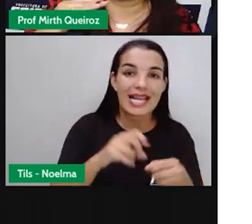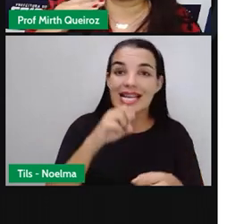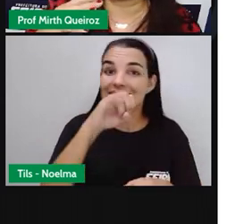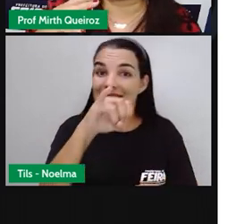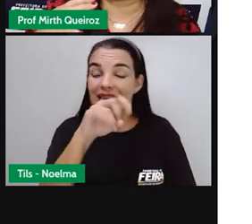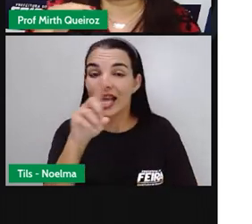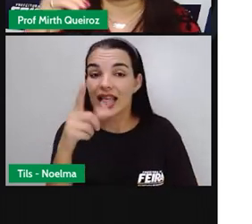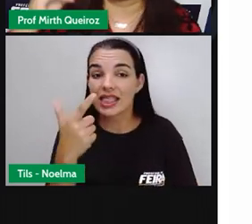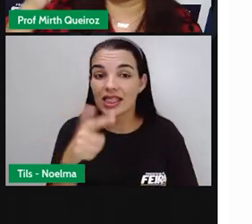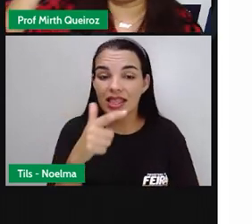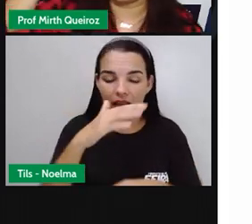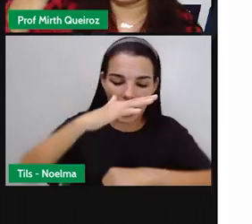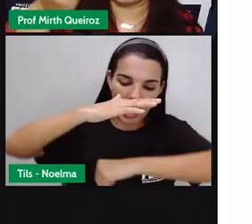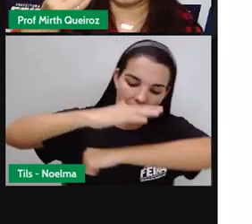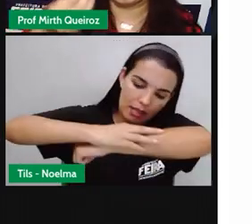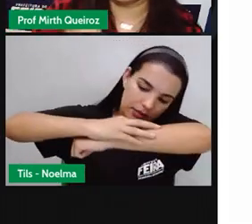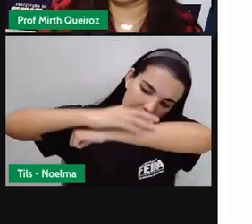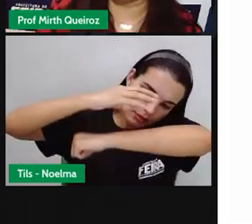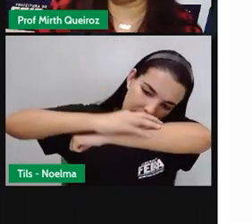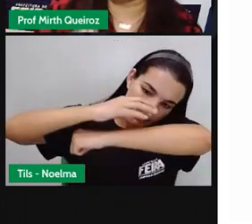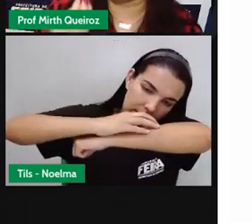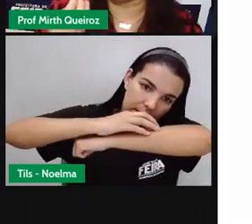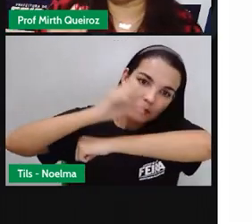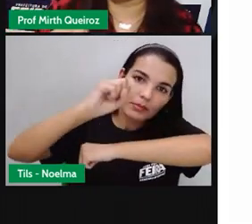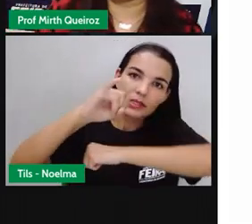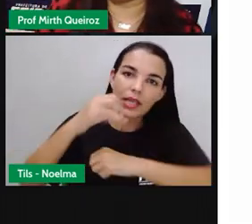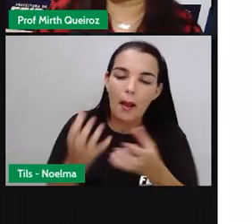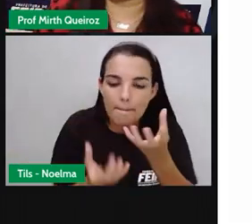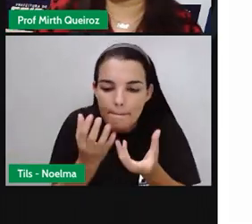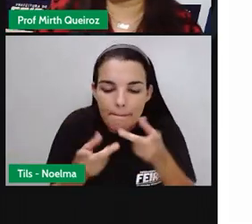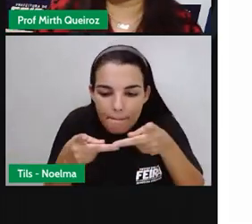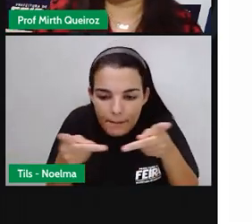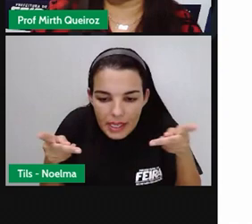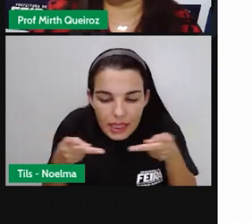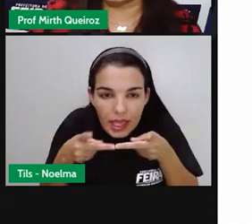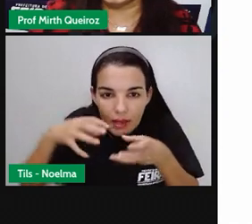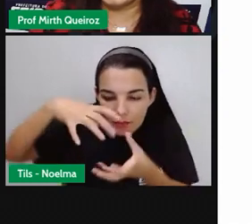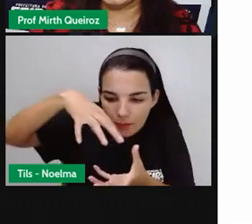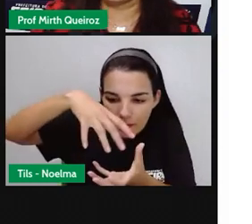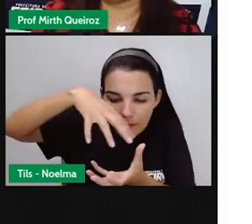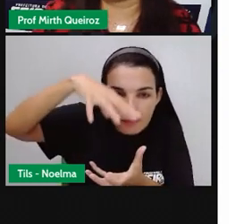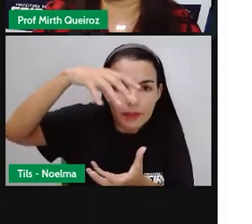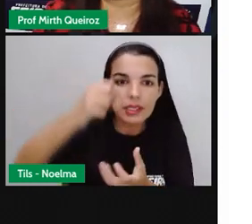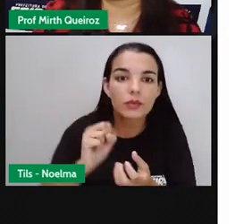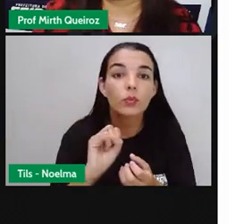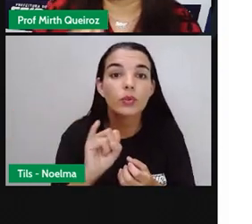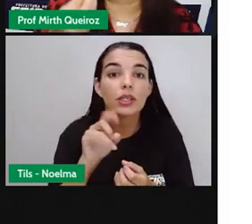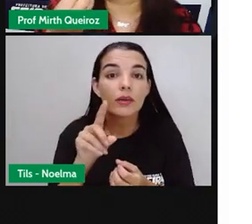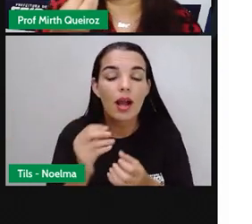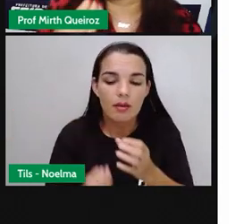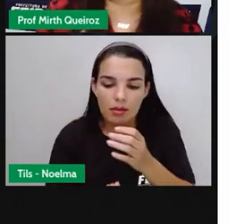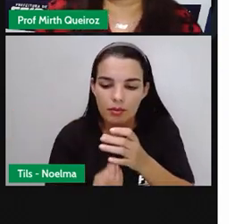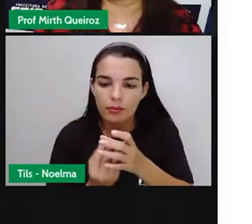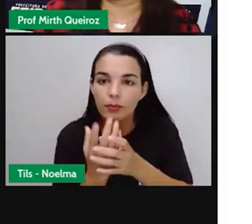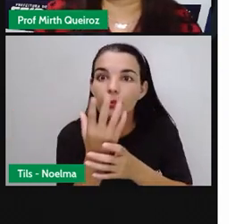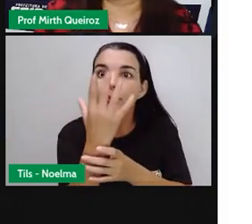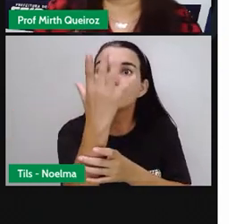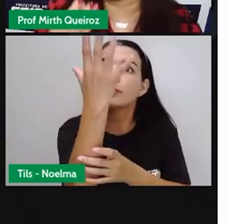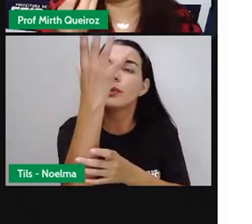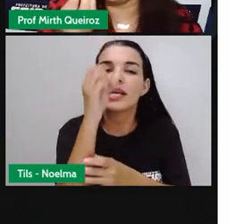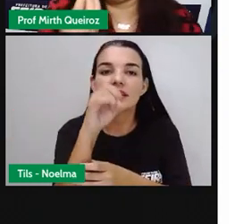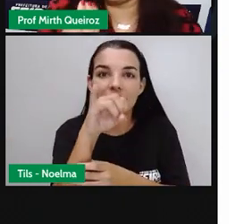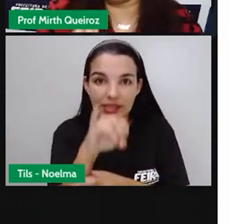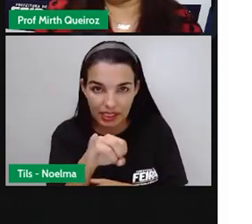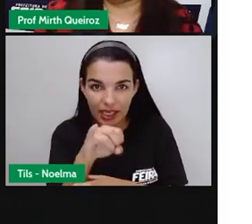uma tampa ali, por exemplo, a água que foi evaporada depois de um tempo, depois que você desligar ali o fogo, ela vai descer,